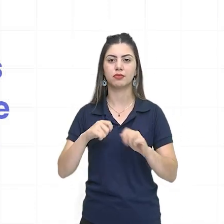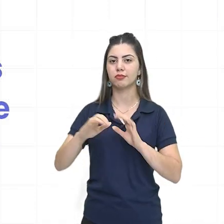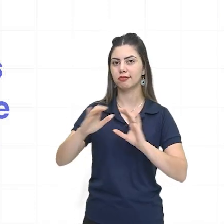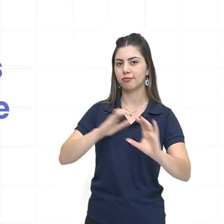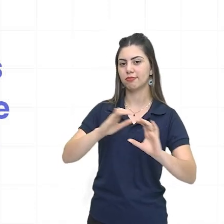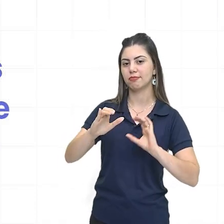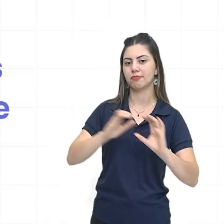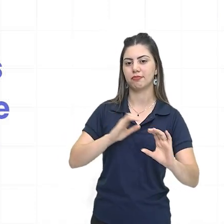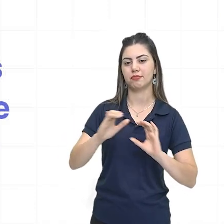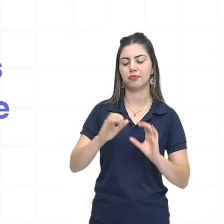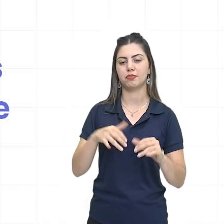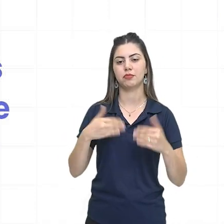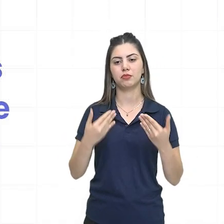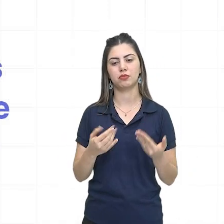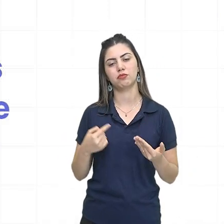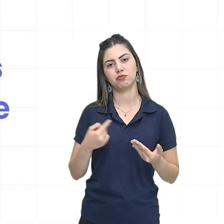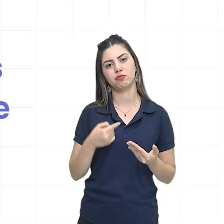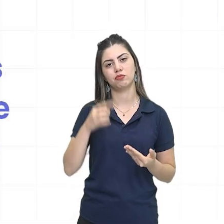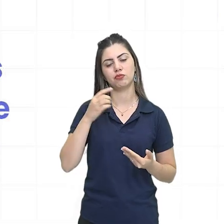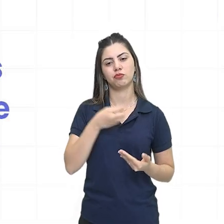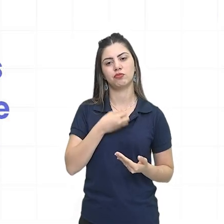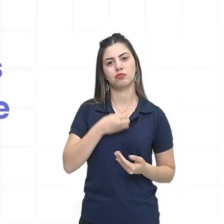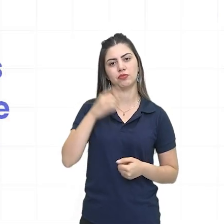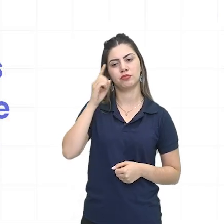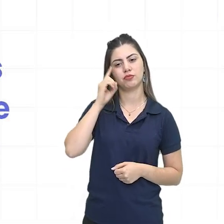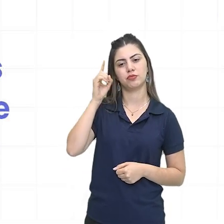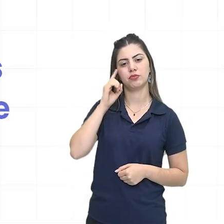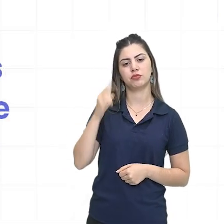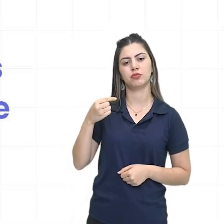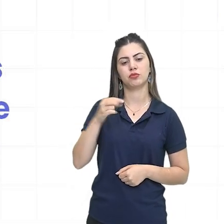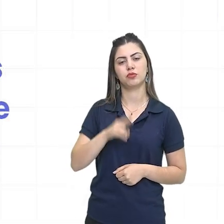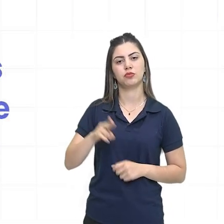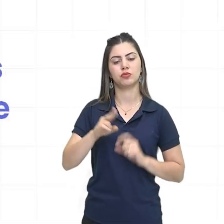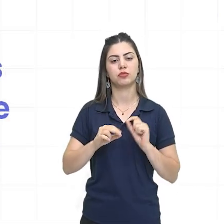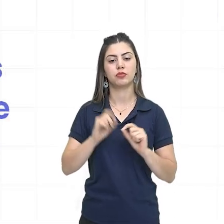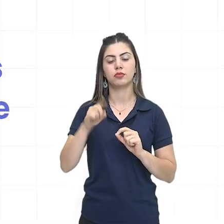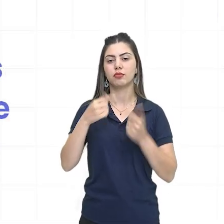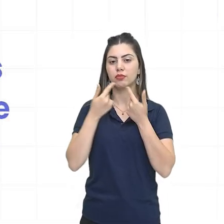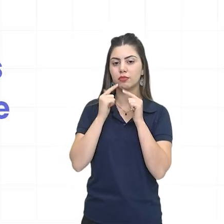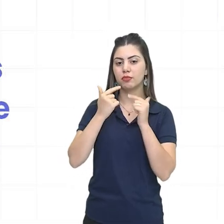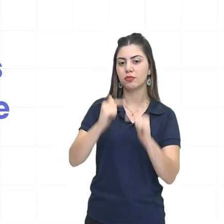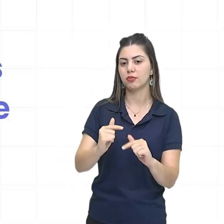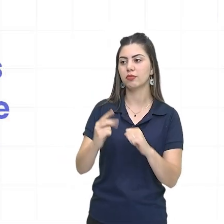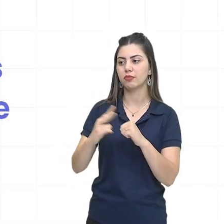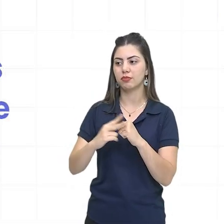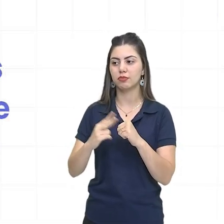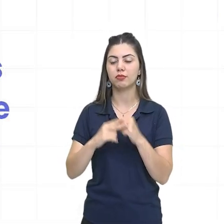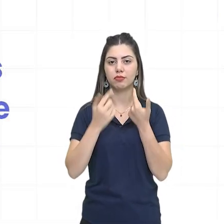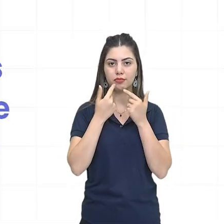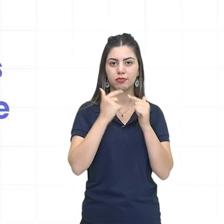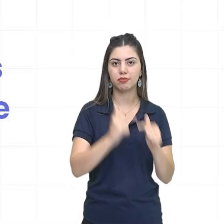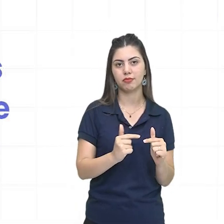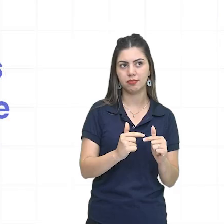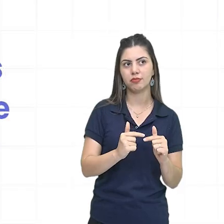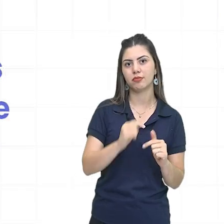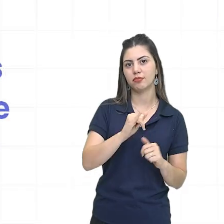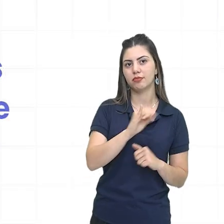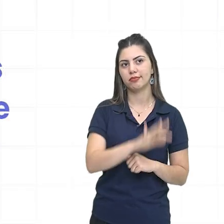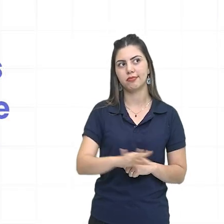comunicar-se. No cotidiano, empregamos tanto a linguagem verbal quanto a não